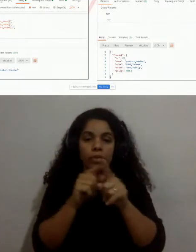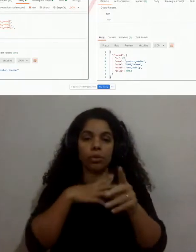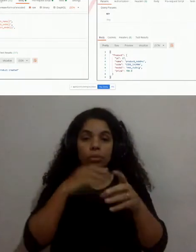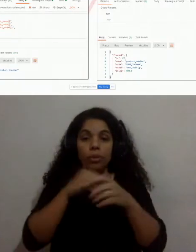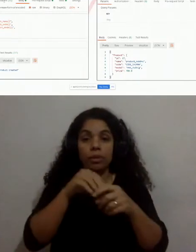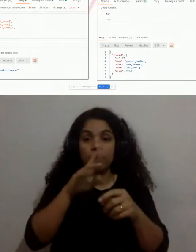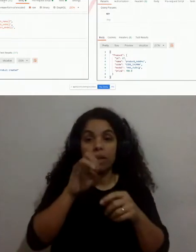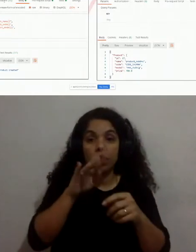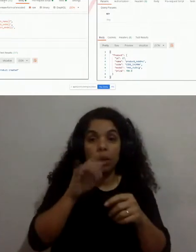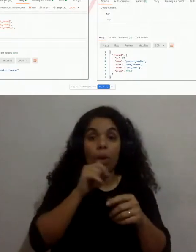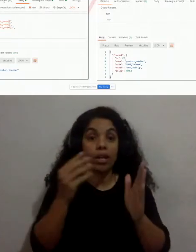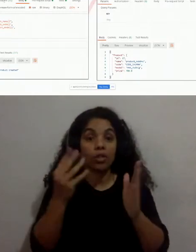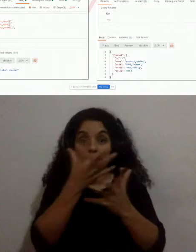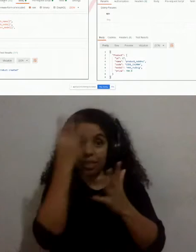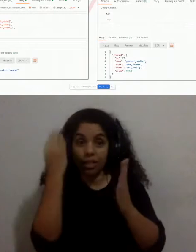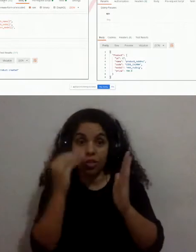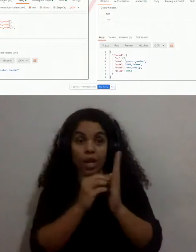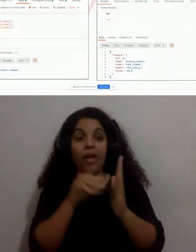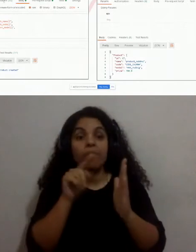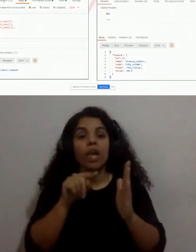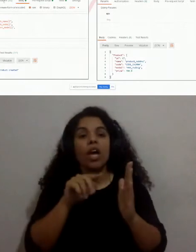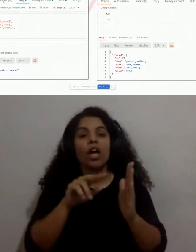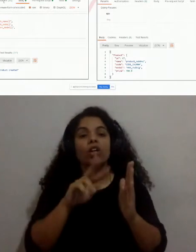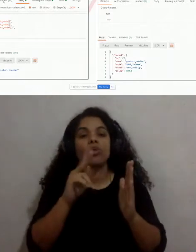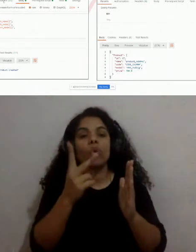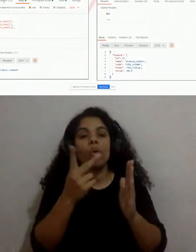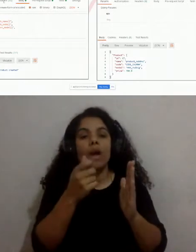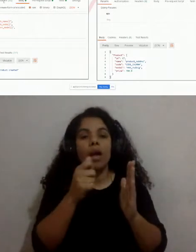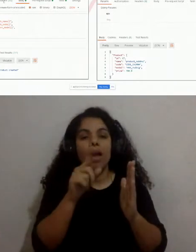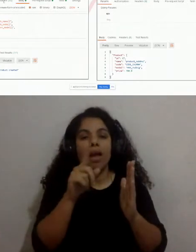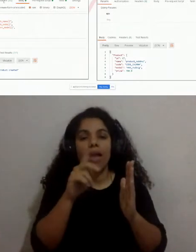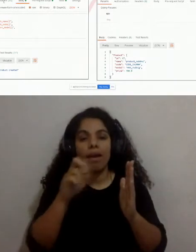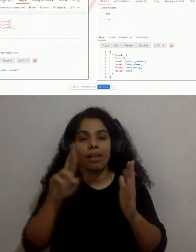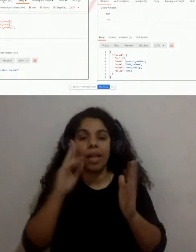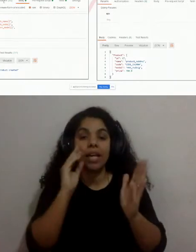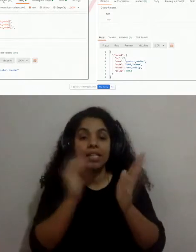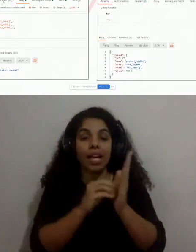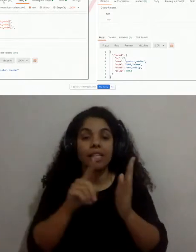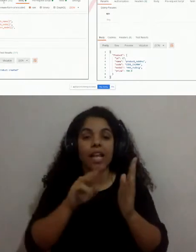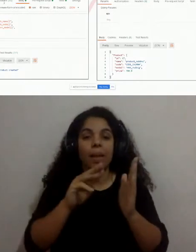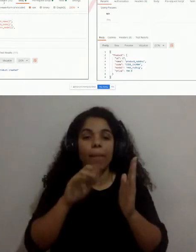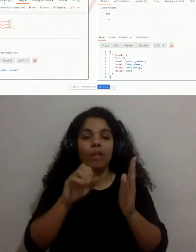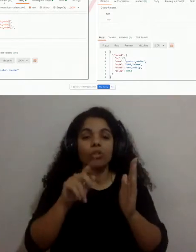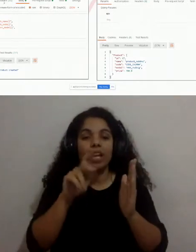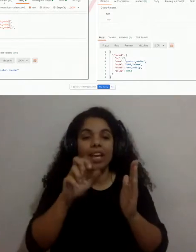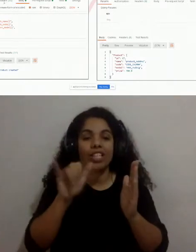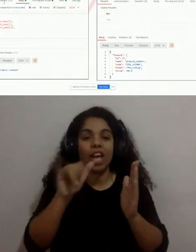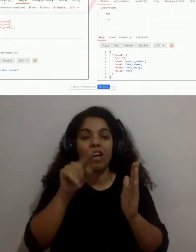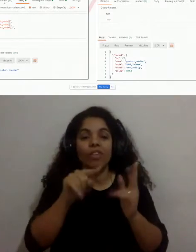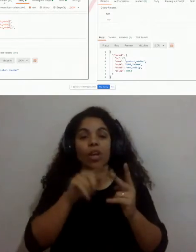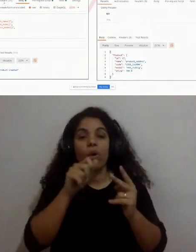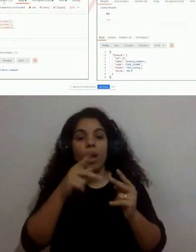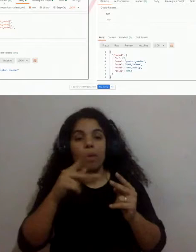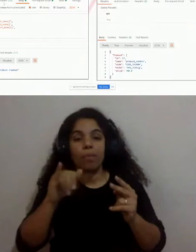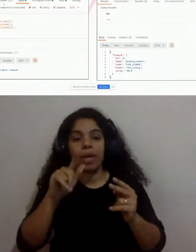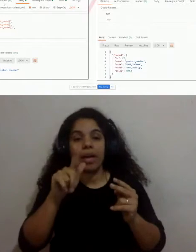eu esqueci de colocar aqui, dentro do header, dentro desse método, eu tenho aquela chave que eu falei para vocês, que é a chave que o API Gateway